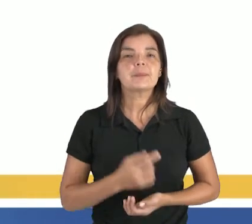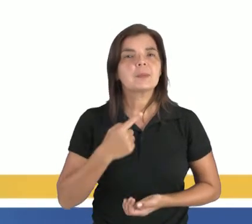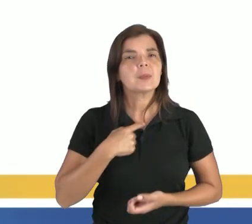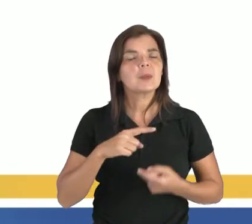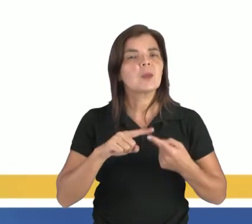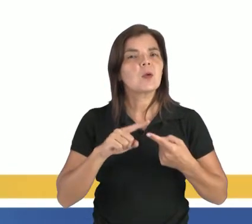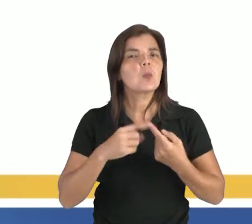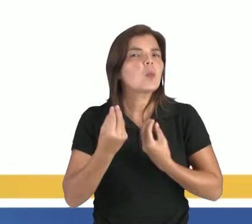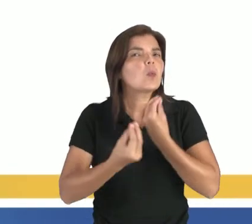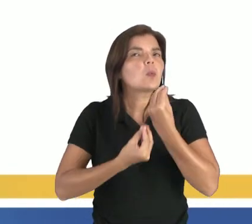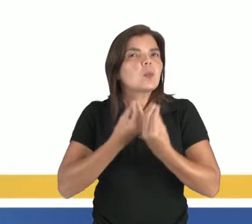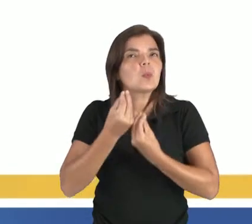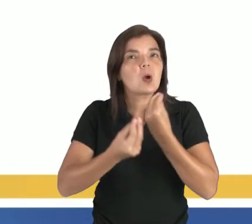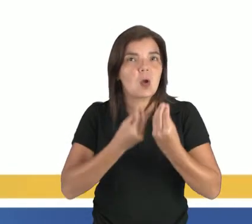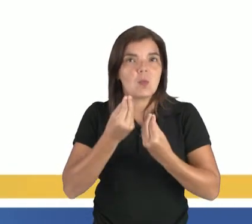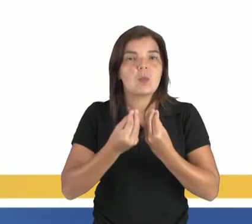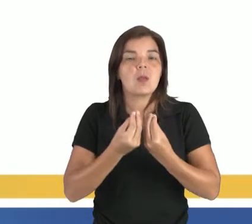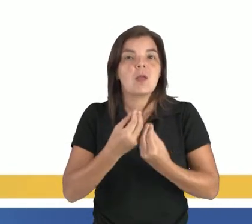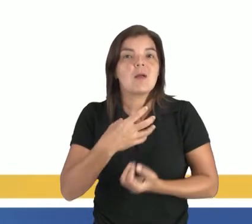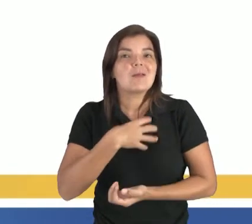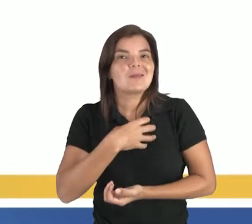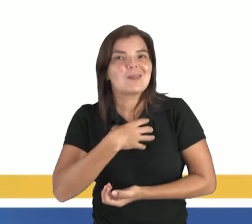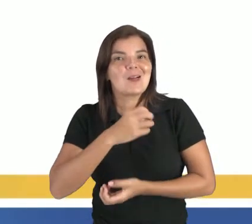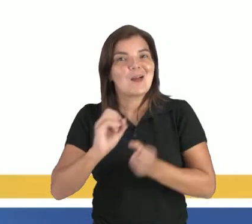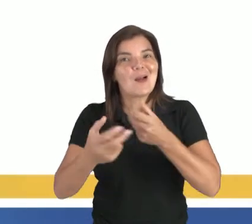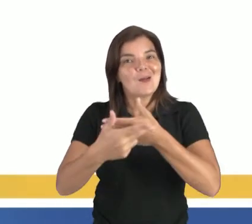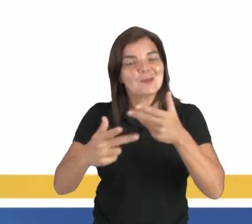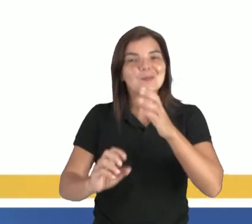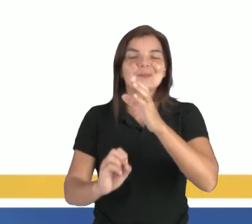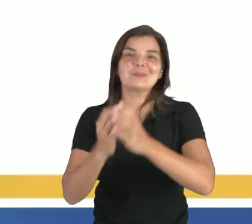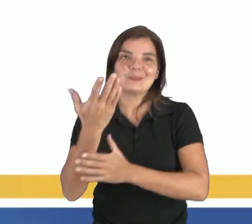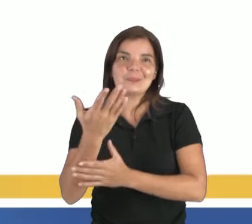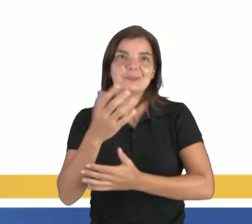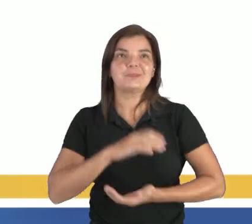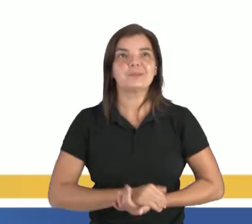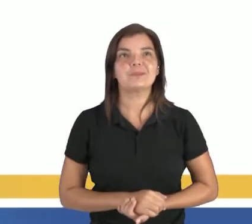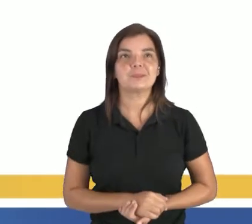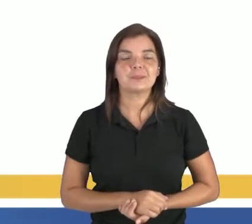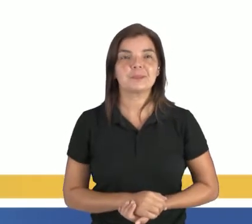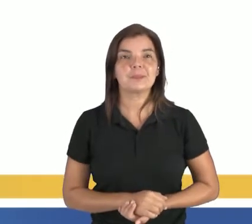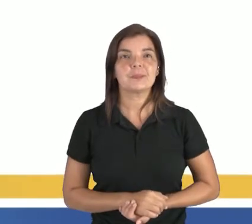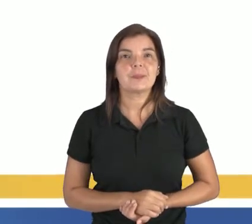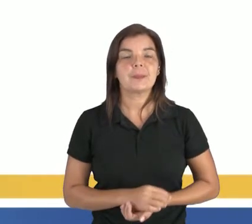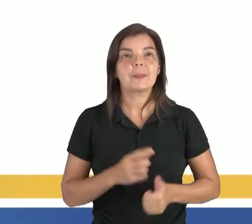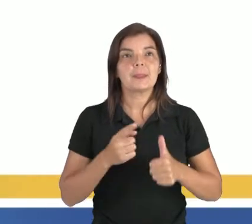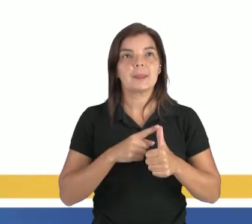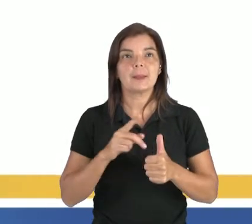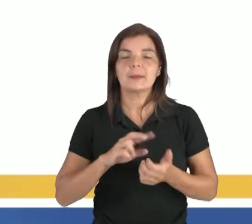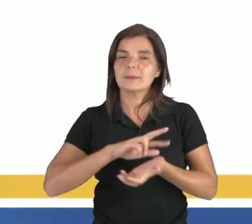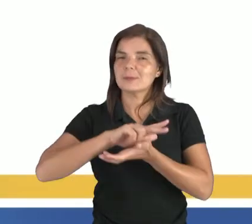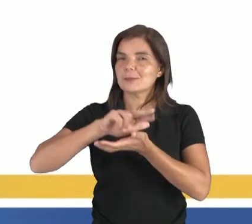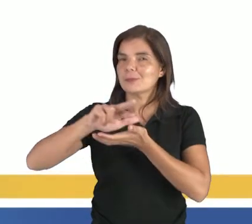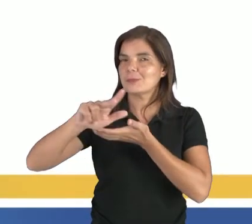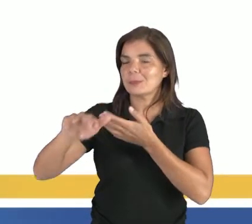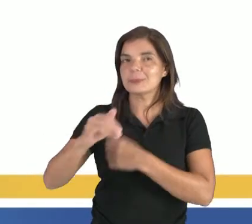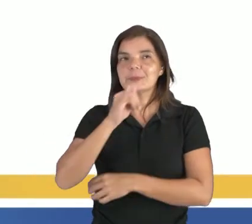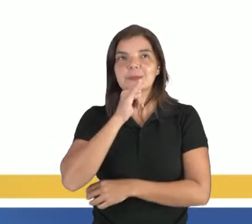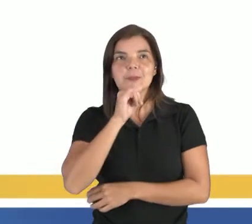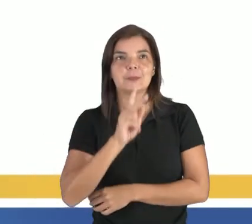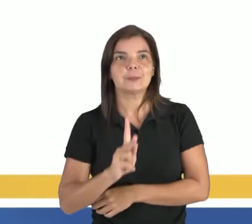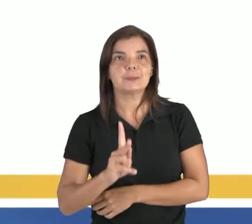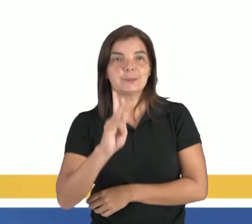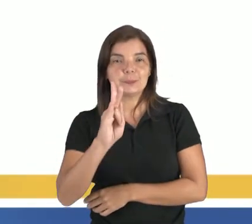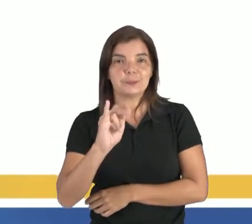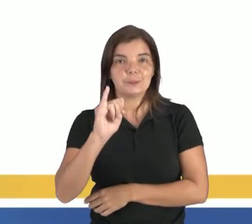modo indicam como ou a forma que algo aconteceu. Tá, temos vários exemplos,